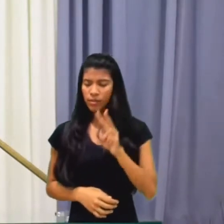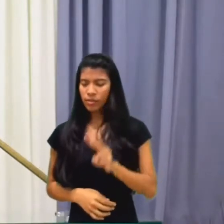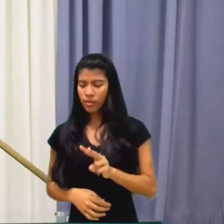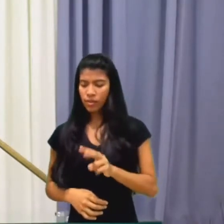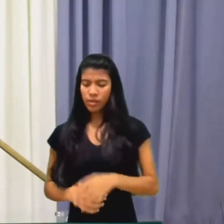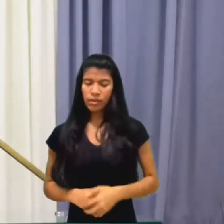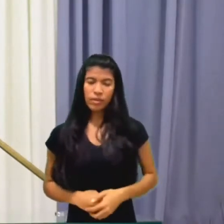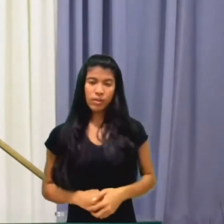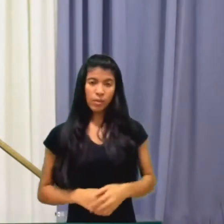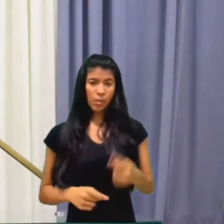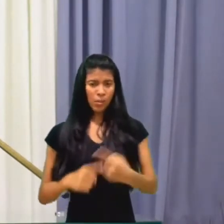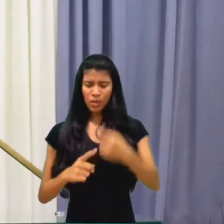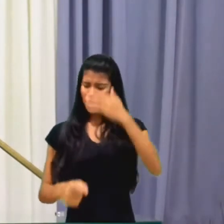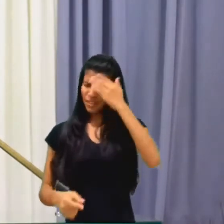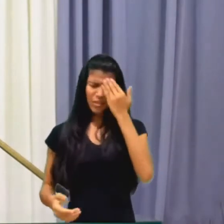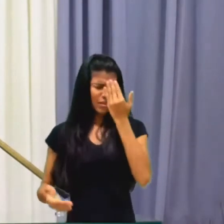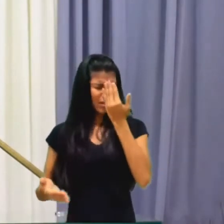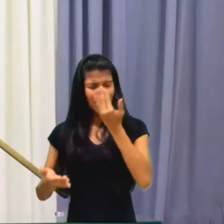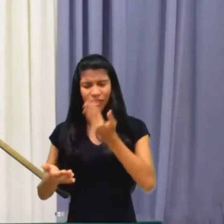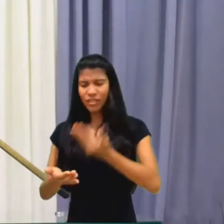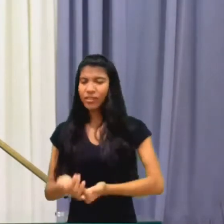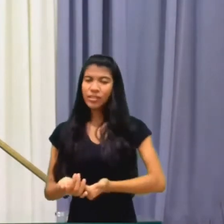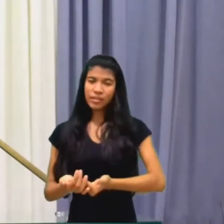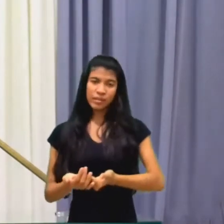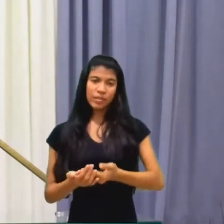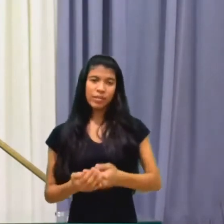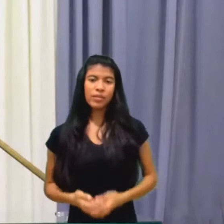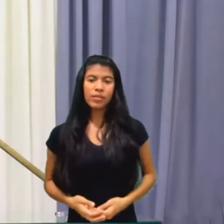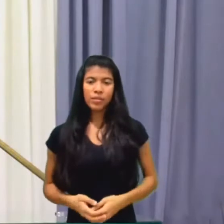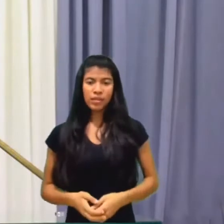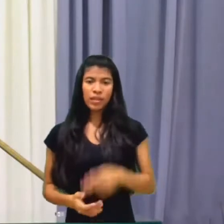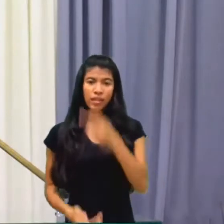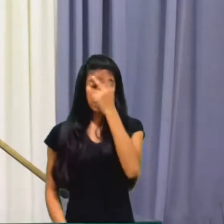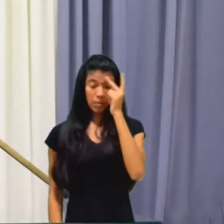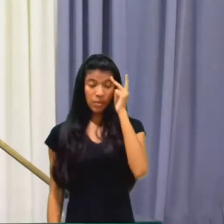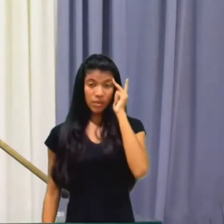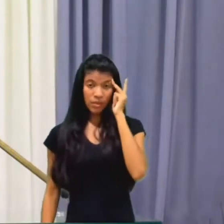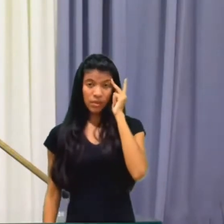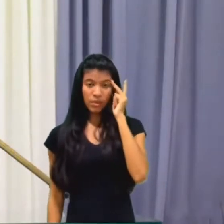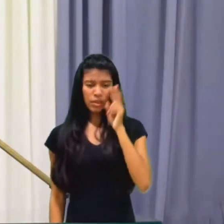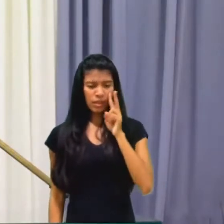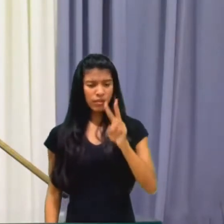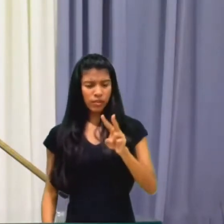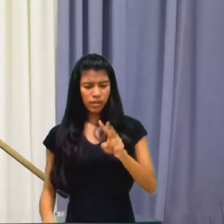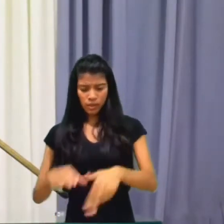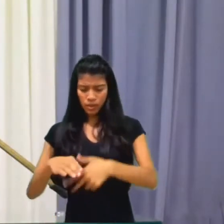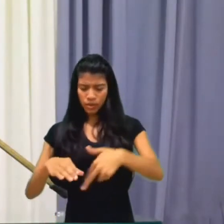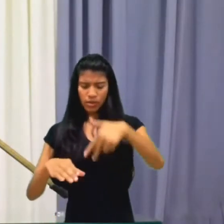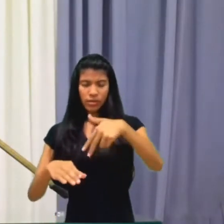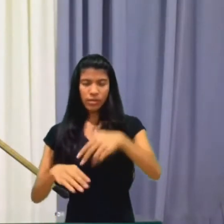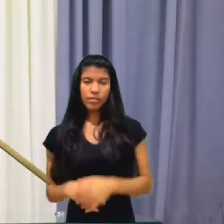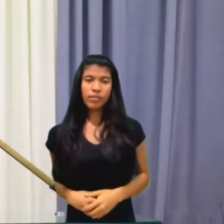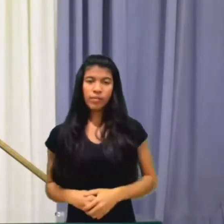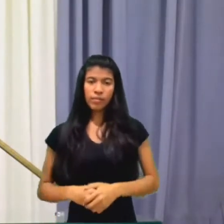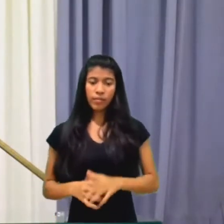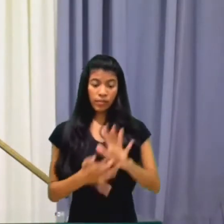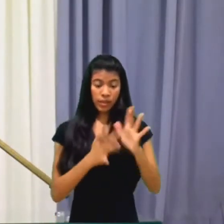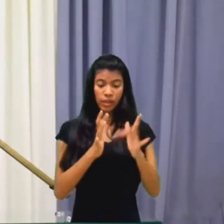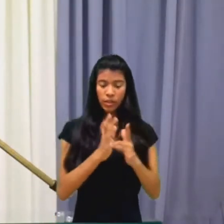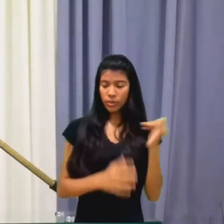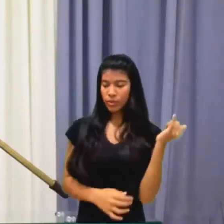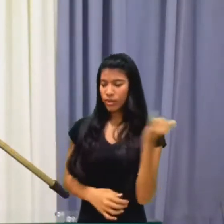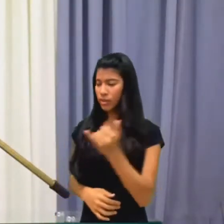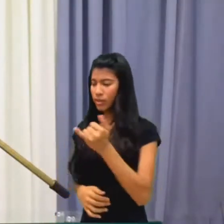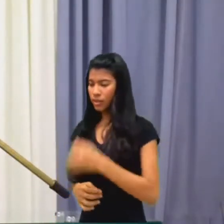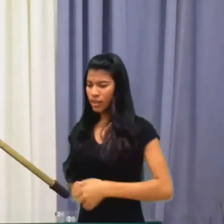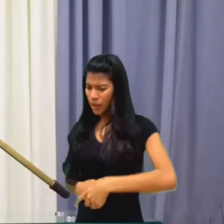haverem dado crédito aos que o tinham visto já ressuscitado. E disse-lhes: ide por todo o mundo e pregai o